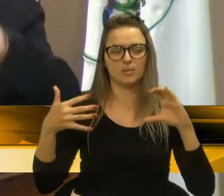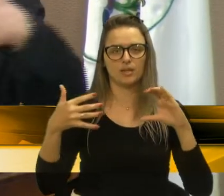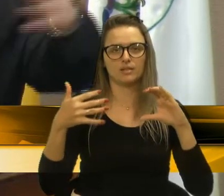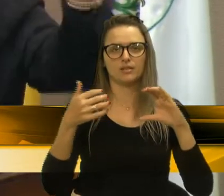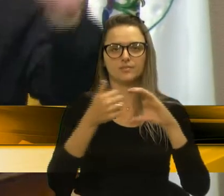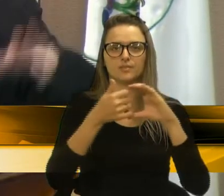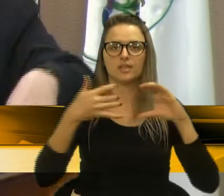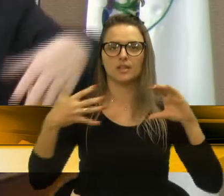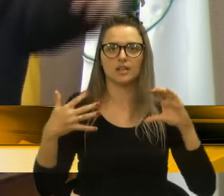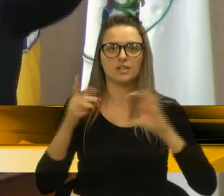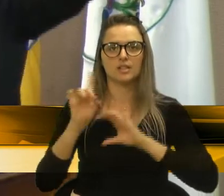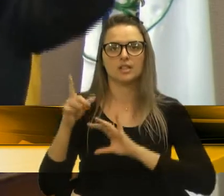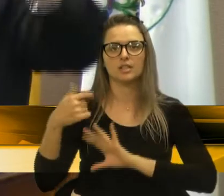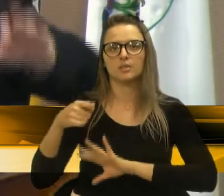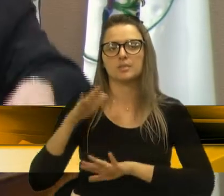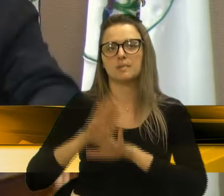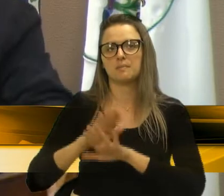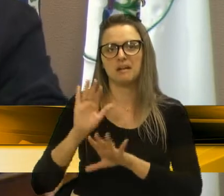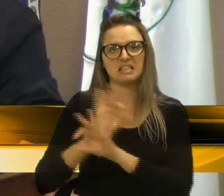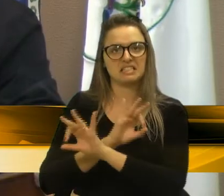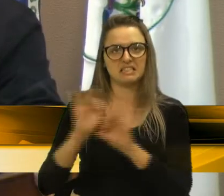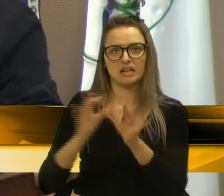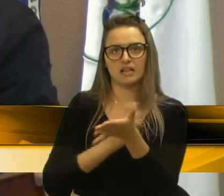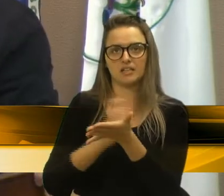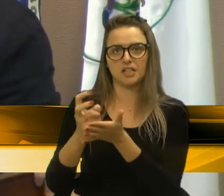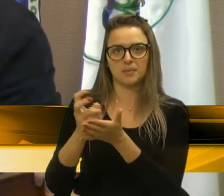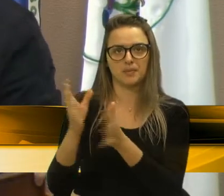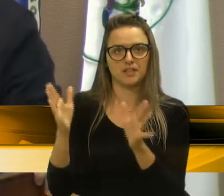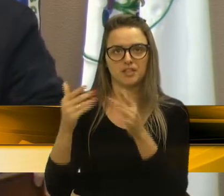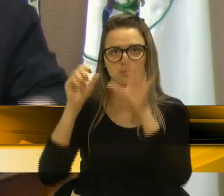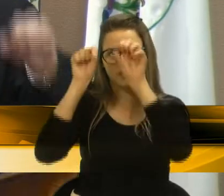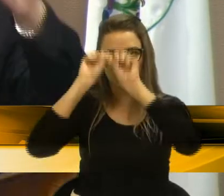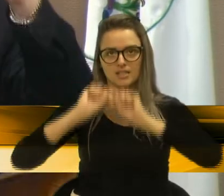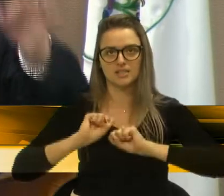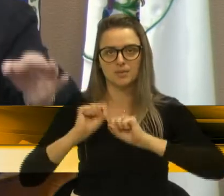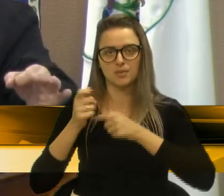não precisa mais nem de procedimento de impedimento,